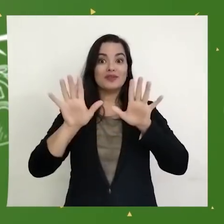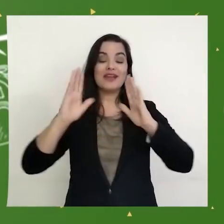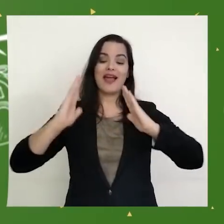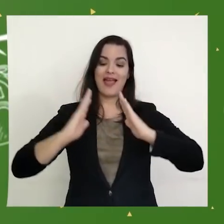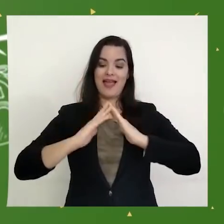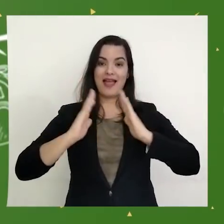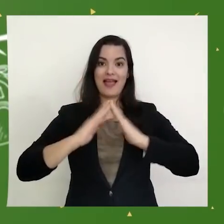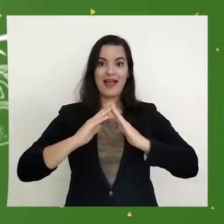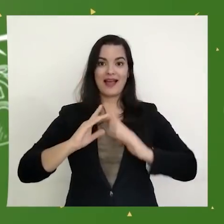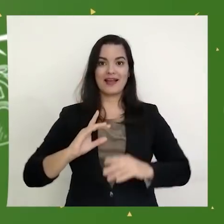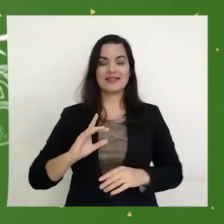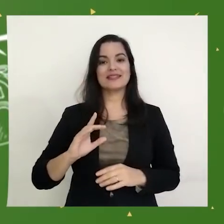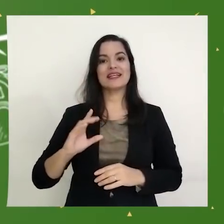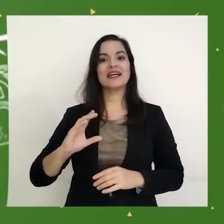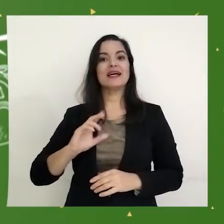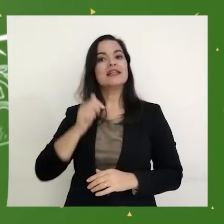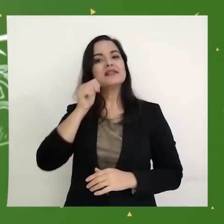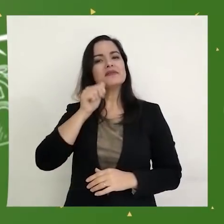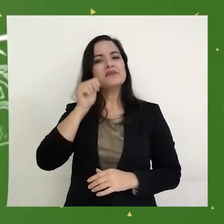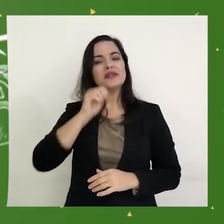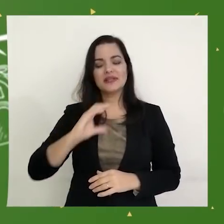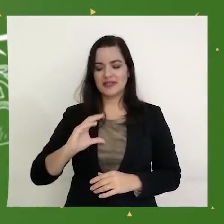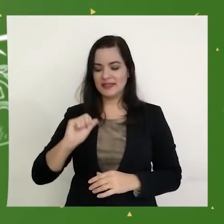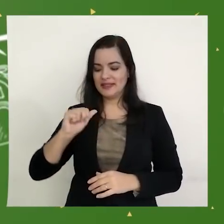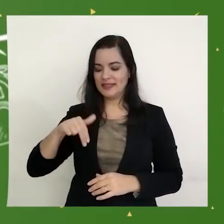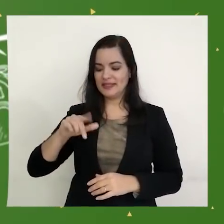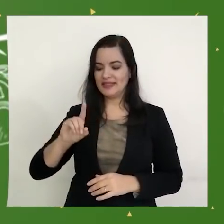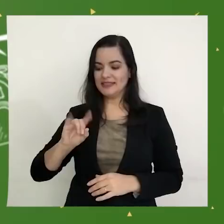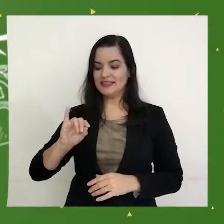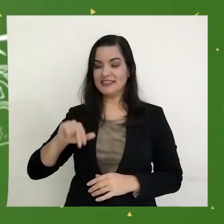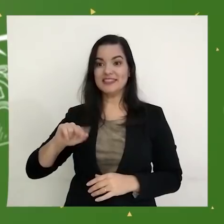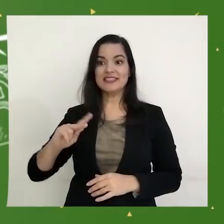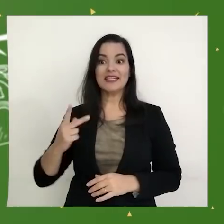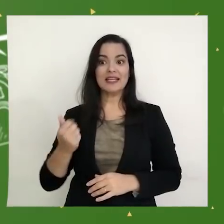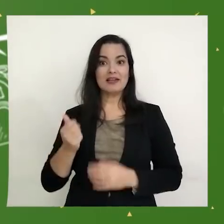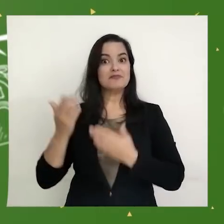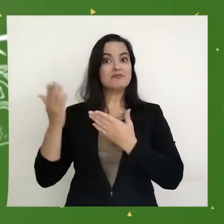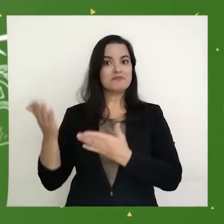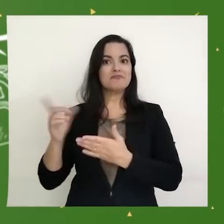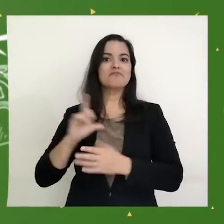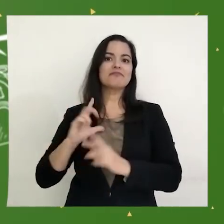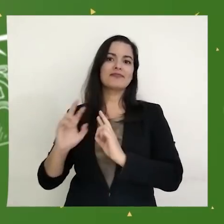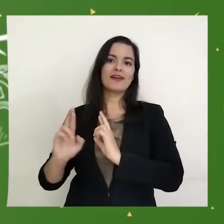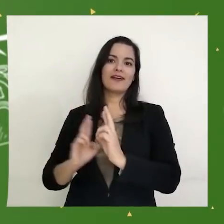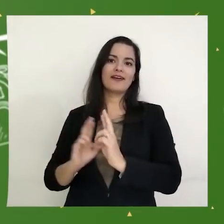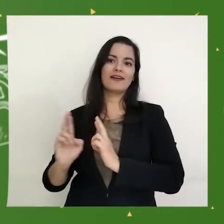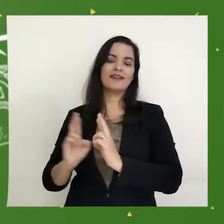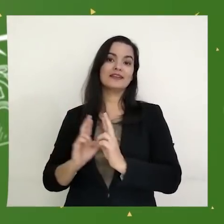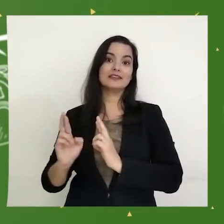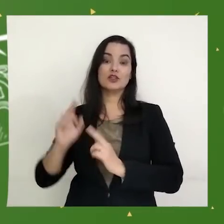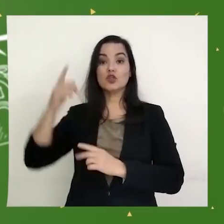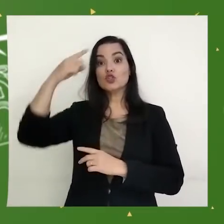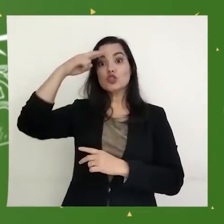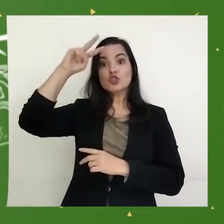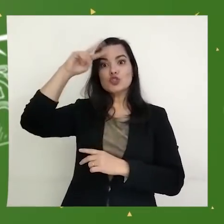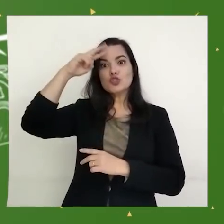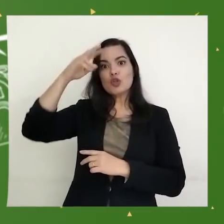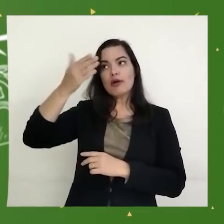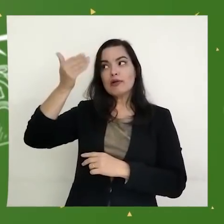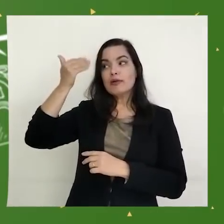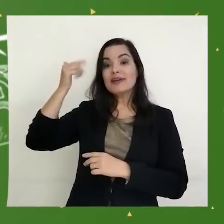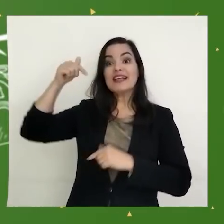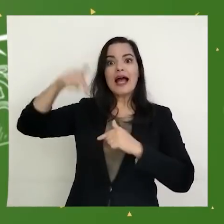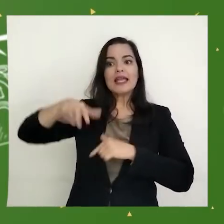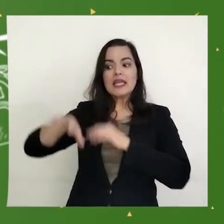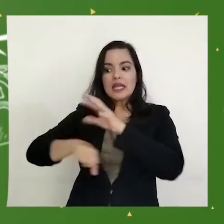da Candinha fica lá na região da Fazenda do Bananal. Ela tem uma relação histórica com a extração de ouro que nós